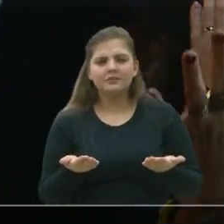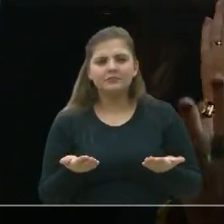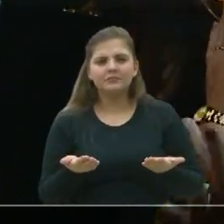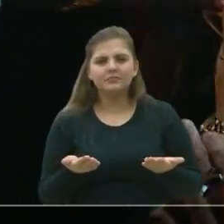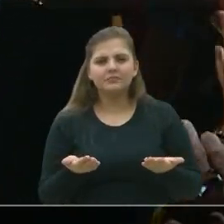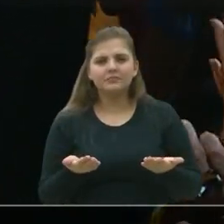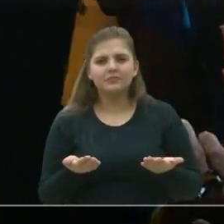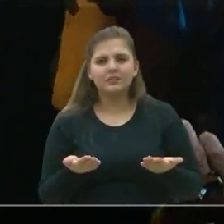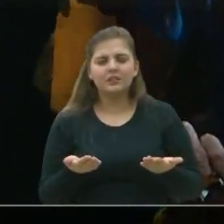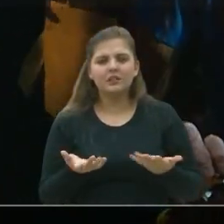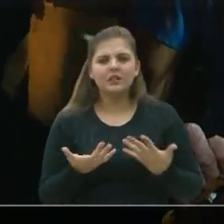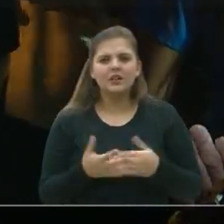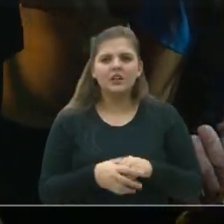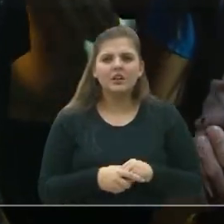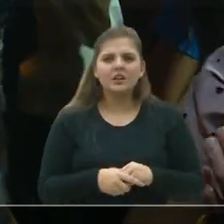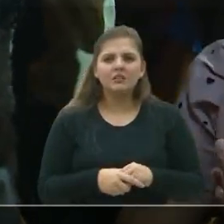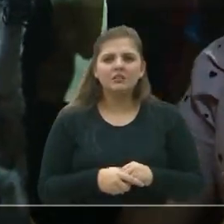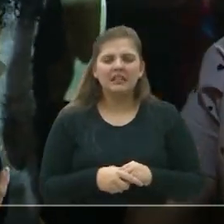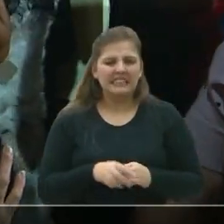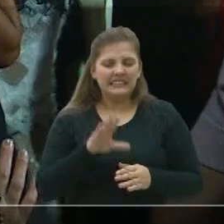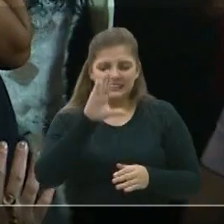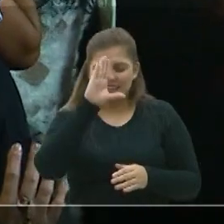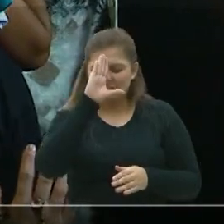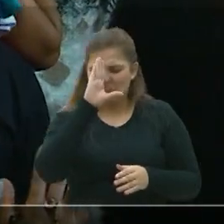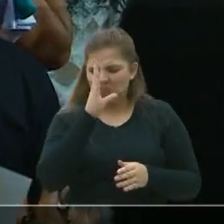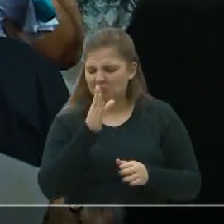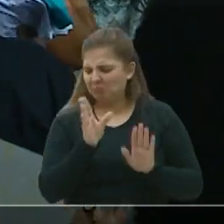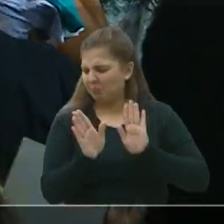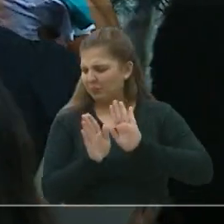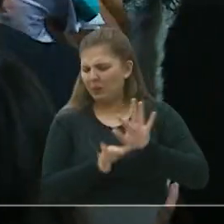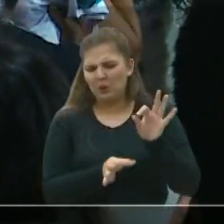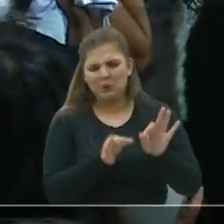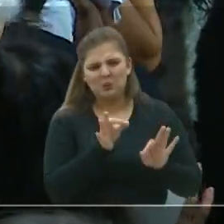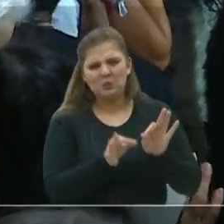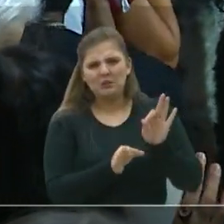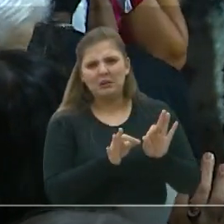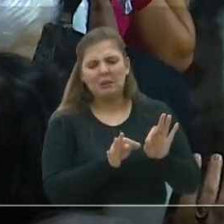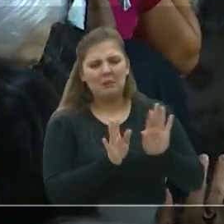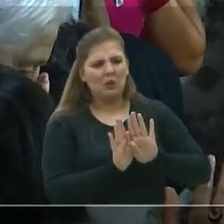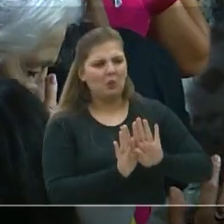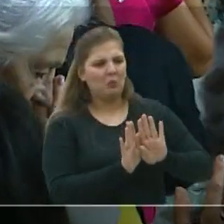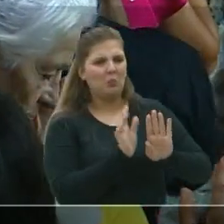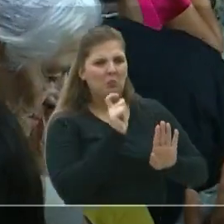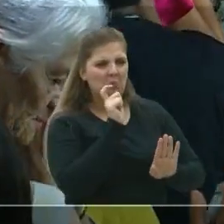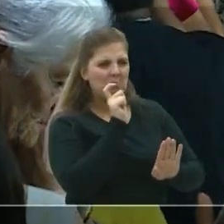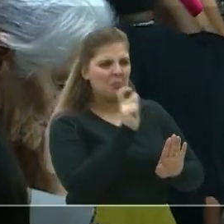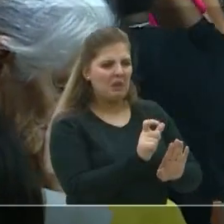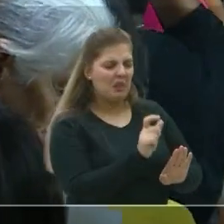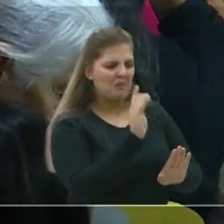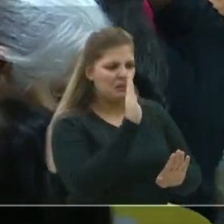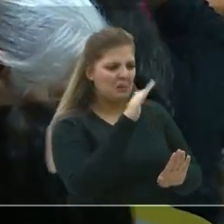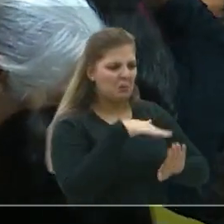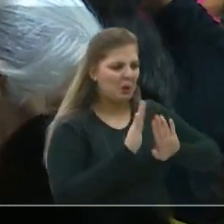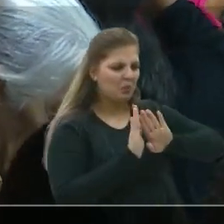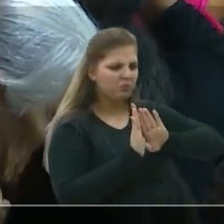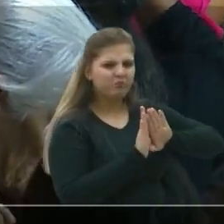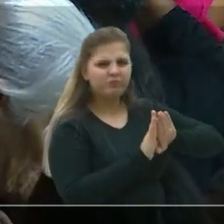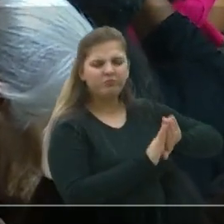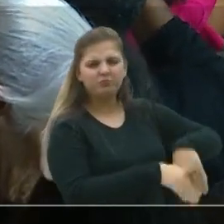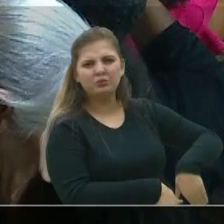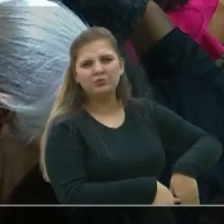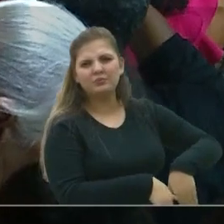Não são mais a descrença dos outros, o julgamento ou a palavra de maldição que chegou até a sua